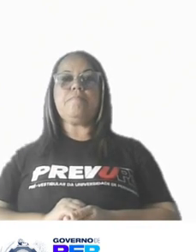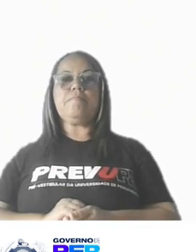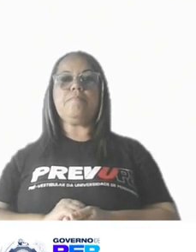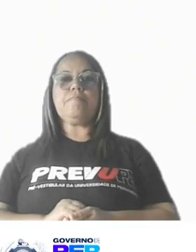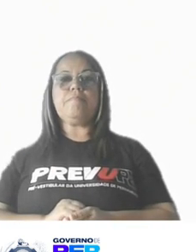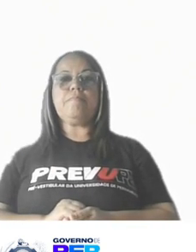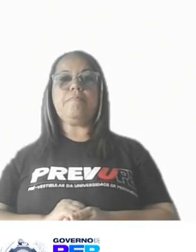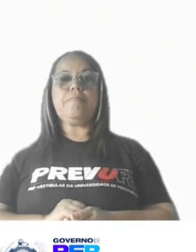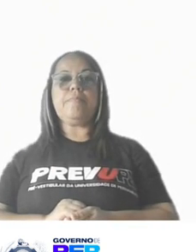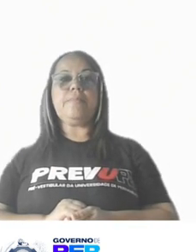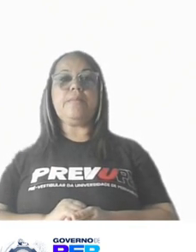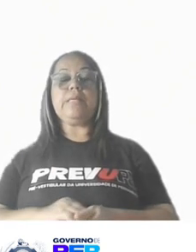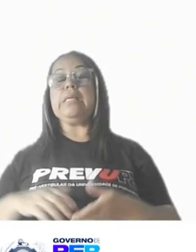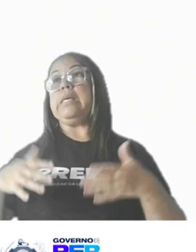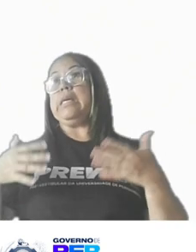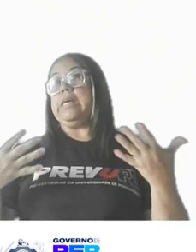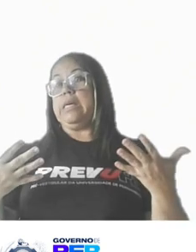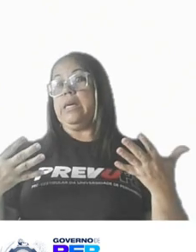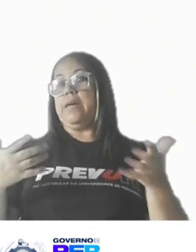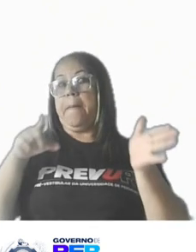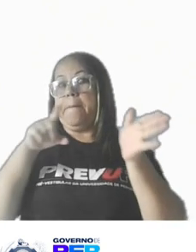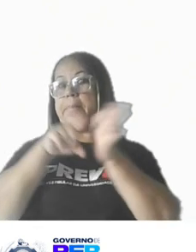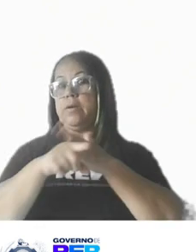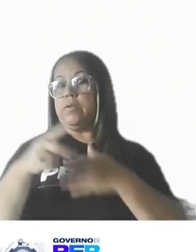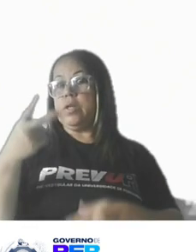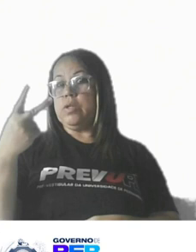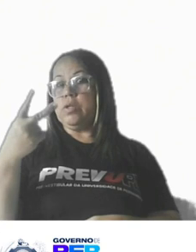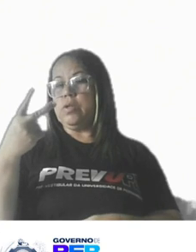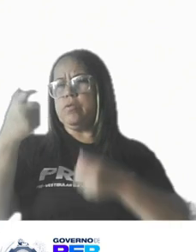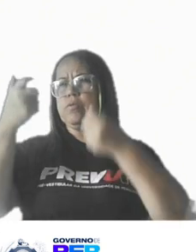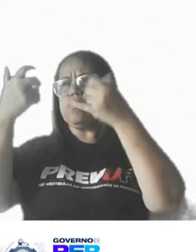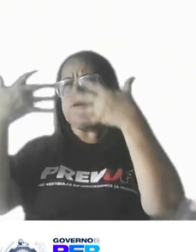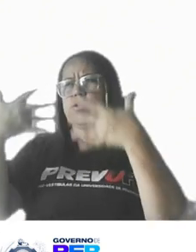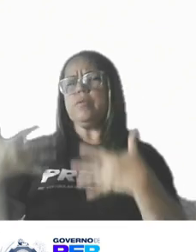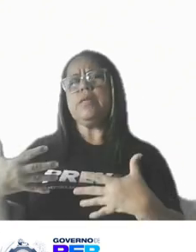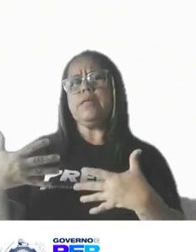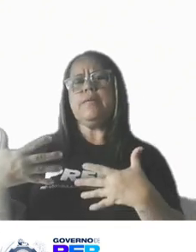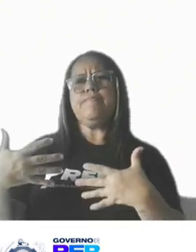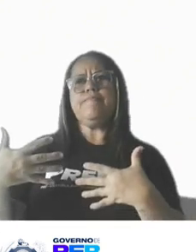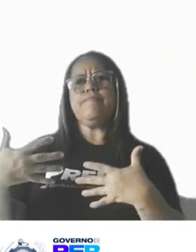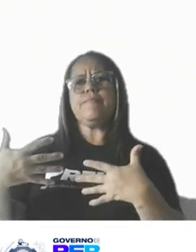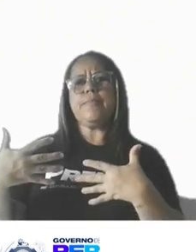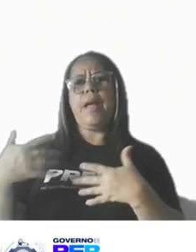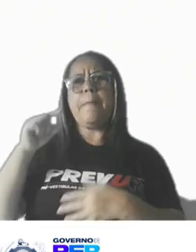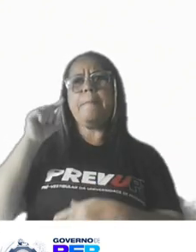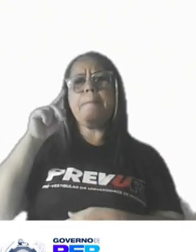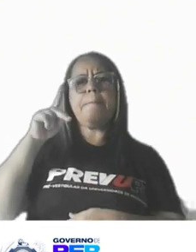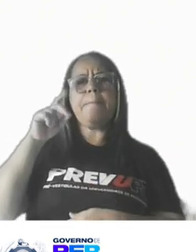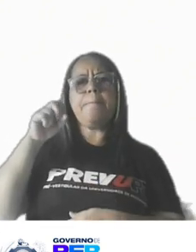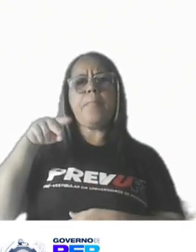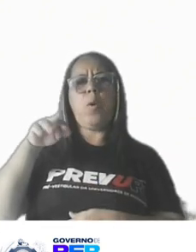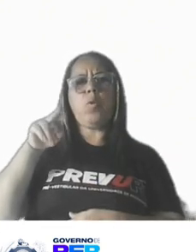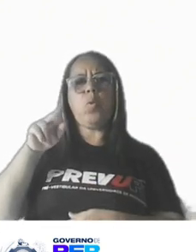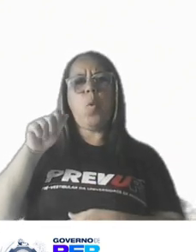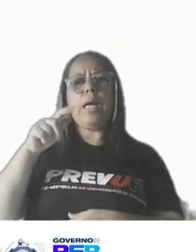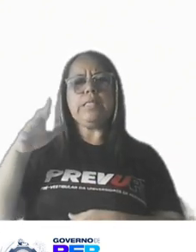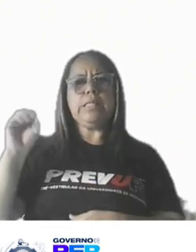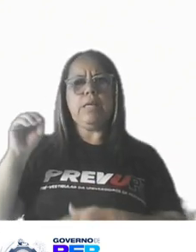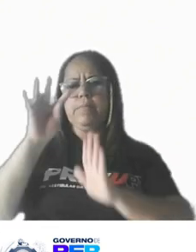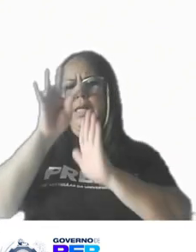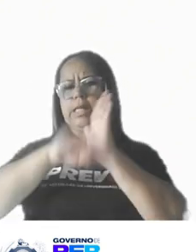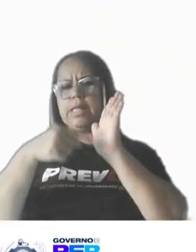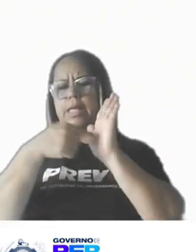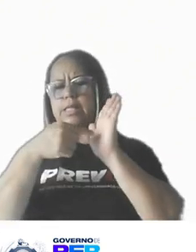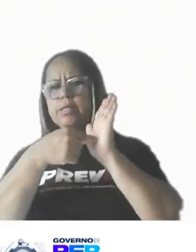E aí, a questão 2 vai perguntar o seguinte. Sobre a pontuação no texto, é possível